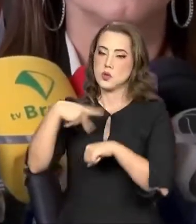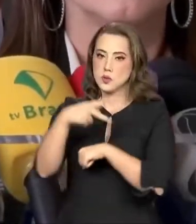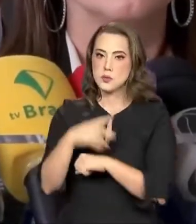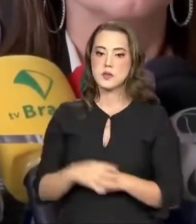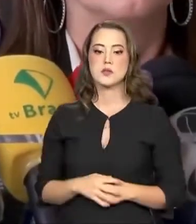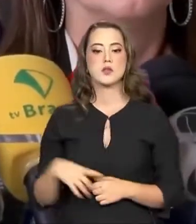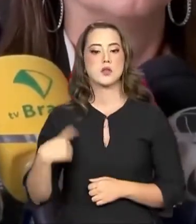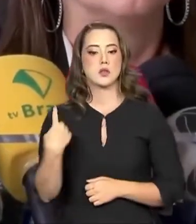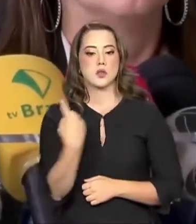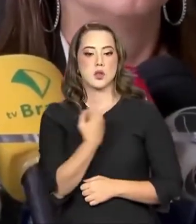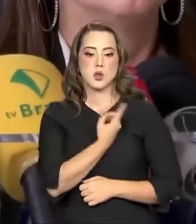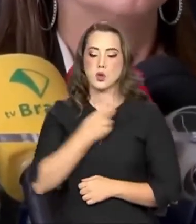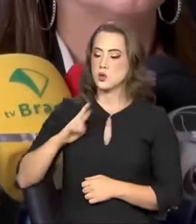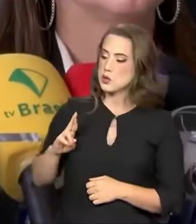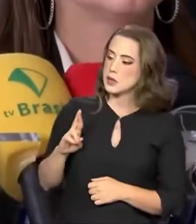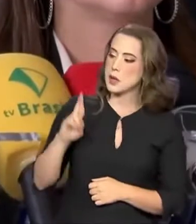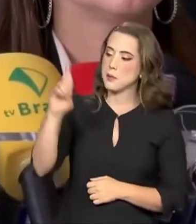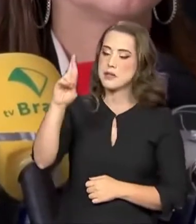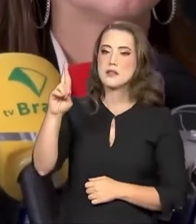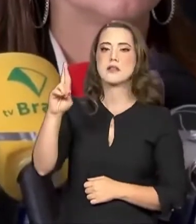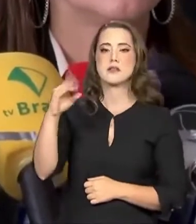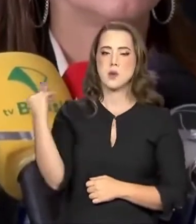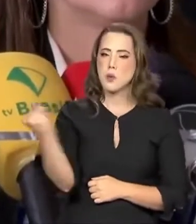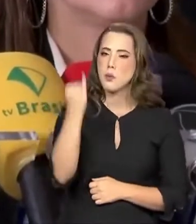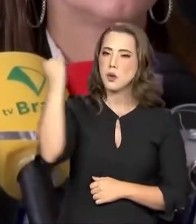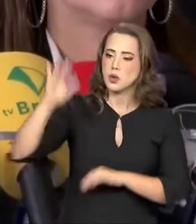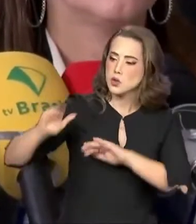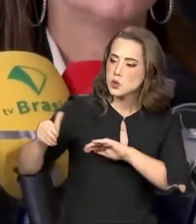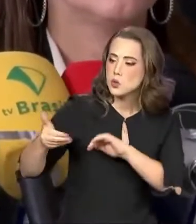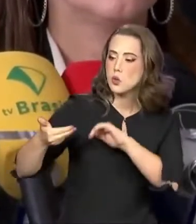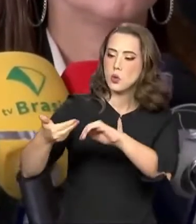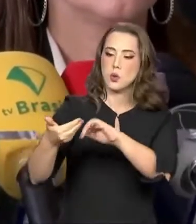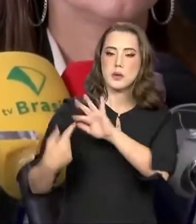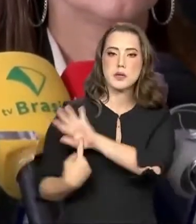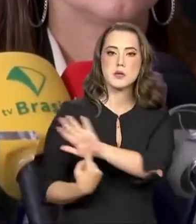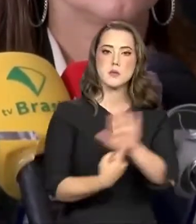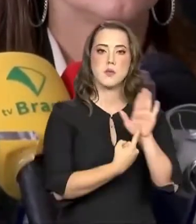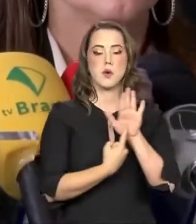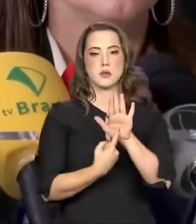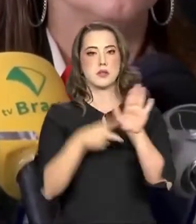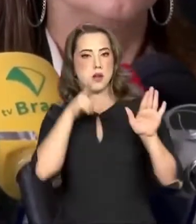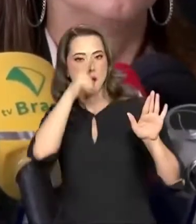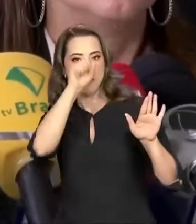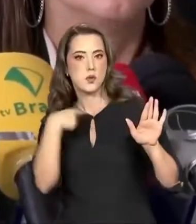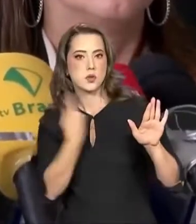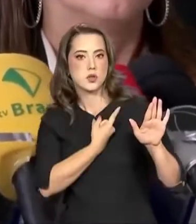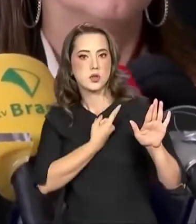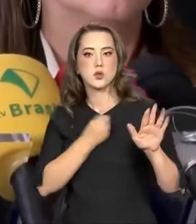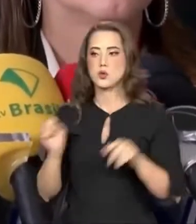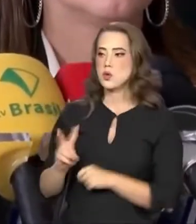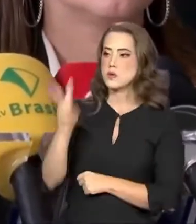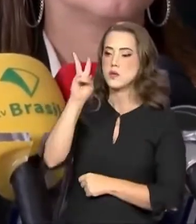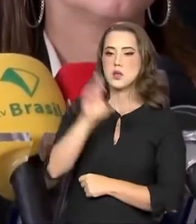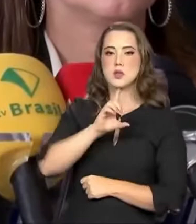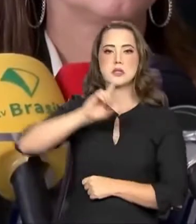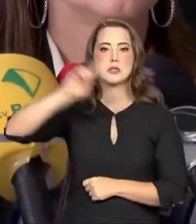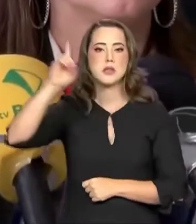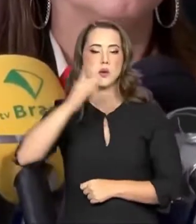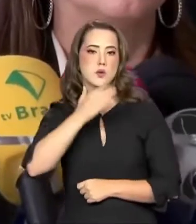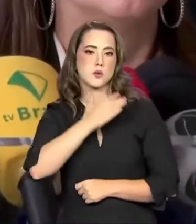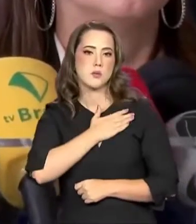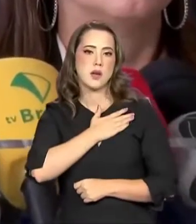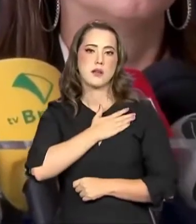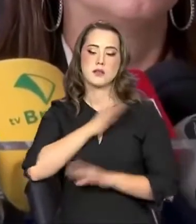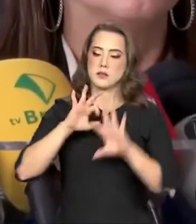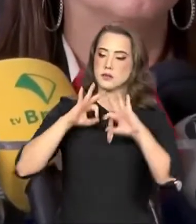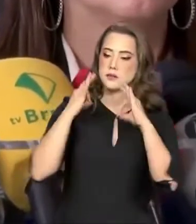Nossa robusta representação no Congresso mostra a força dos nossos valores: Deus, pátria, família e liberdade.